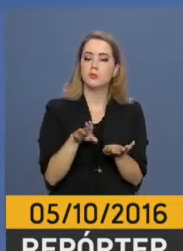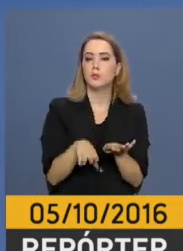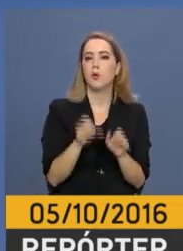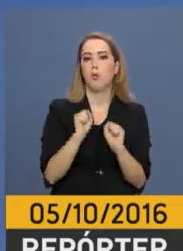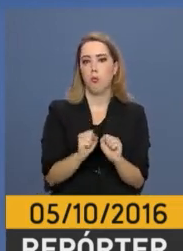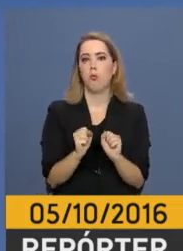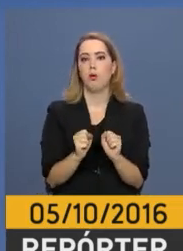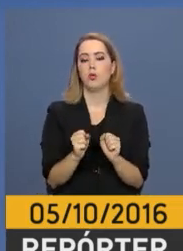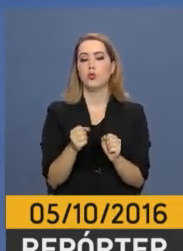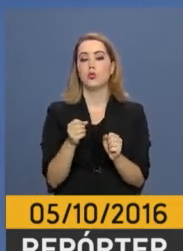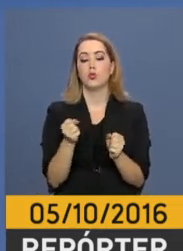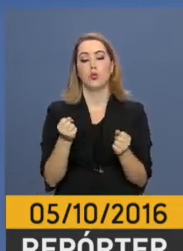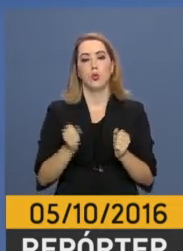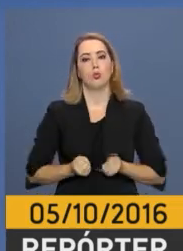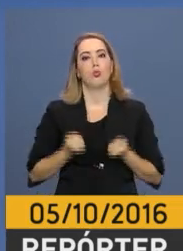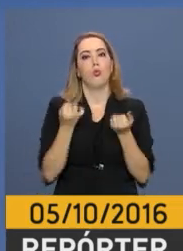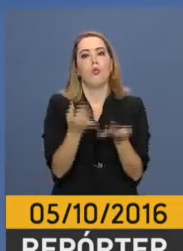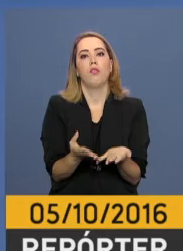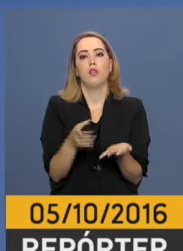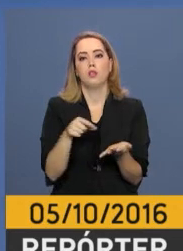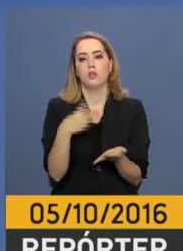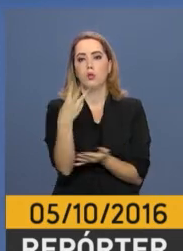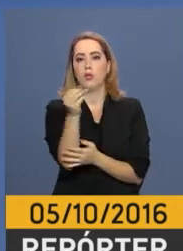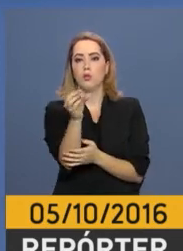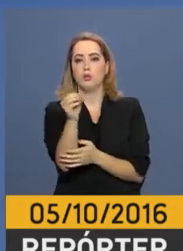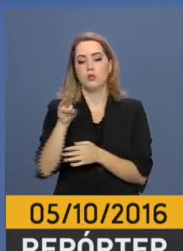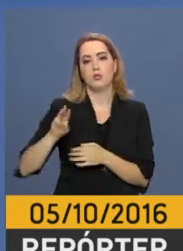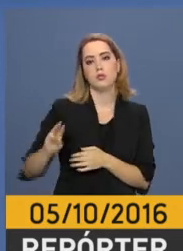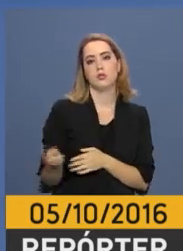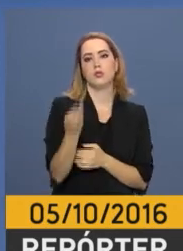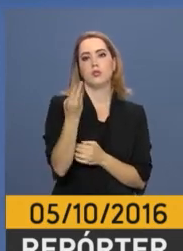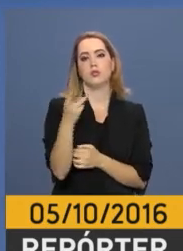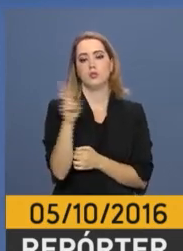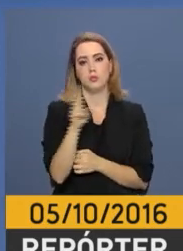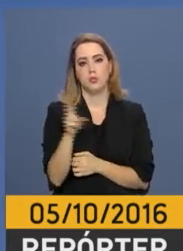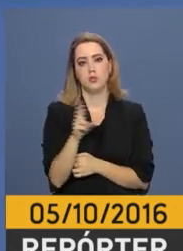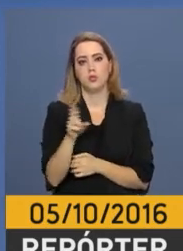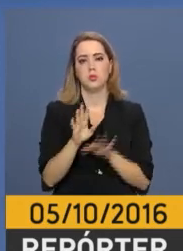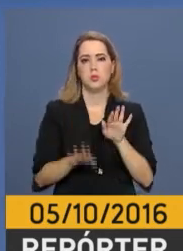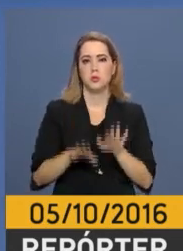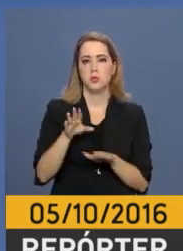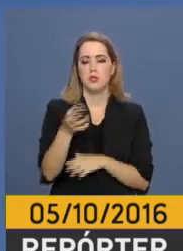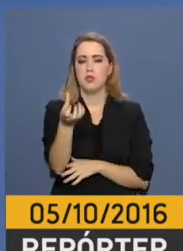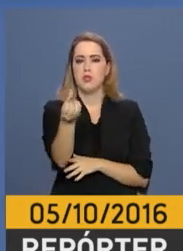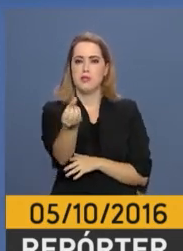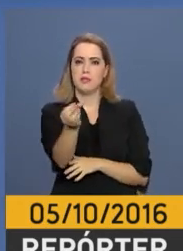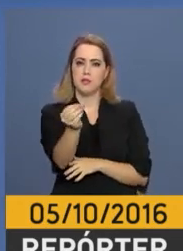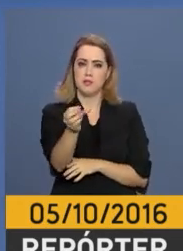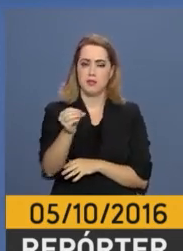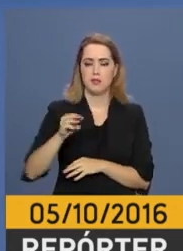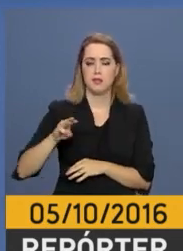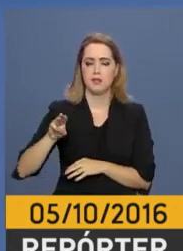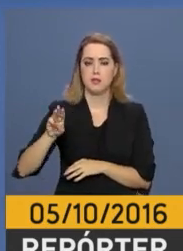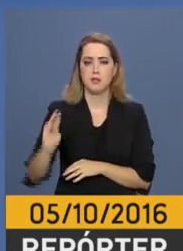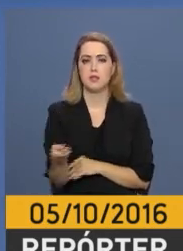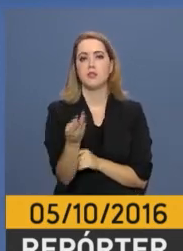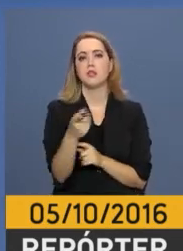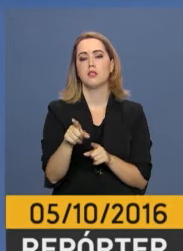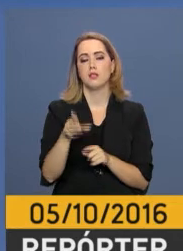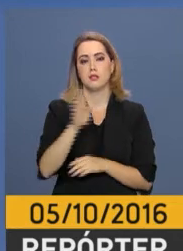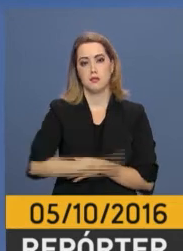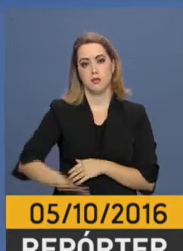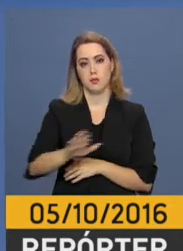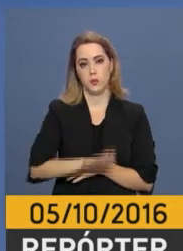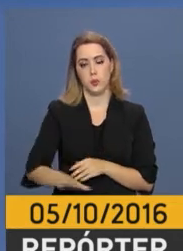gastos e esse é um recurso 300 milhões nós queremos chegar entre 600 até 700 mil crianças no em